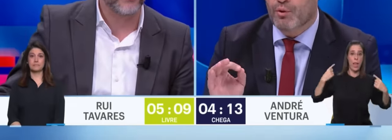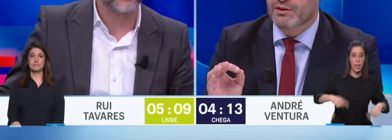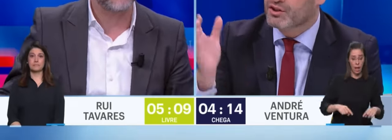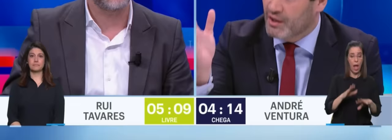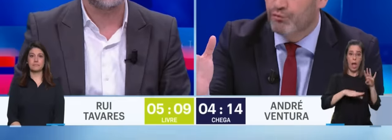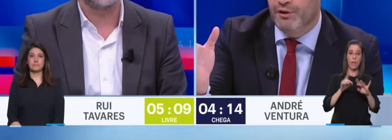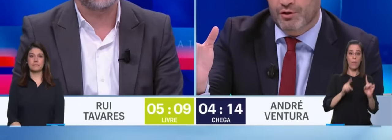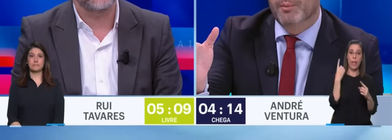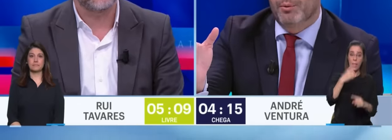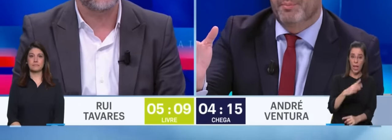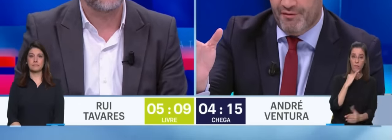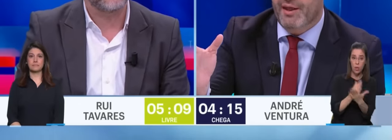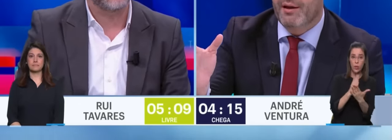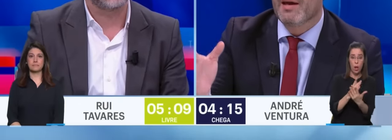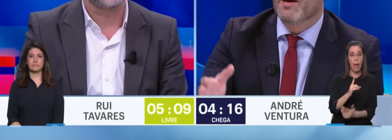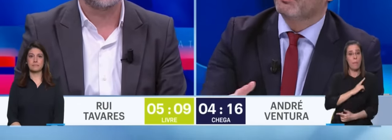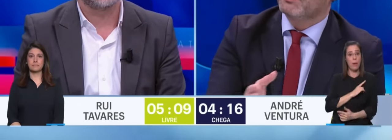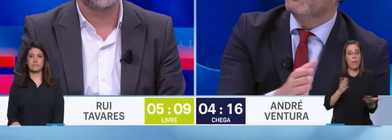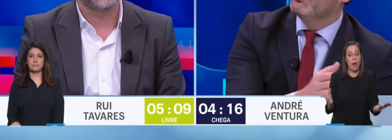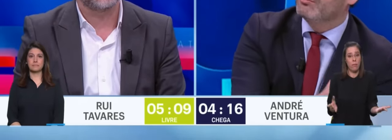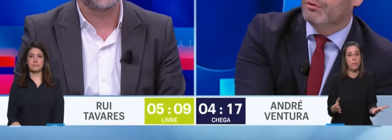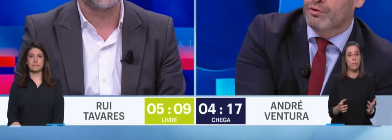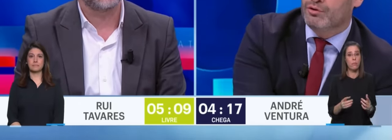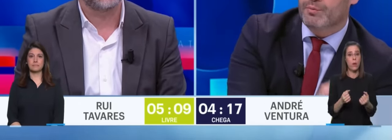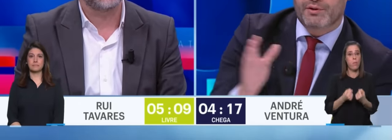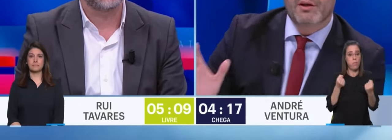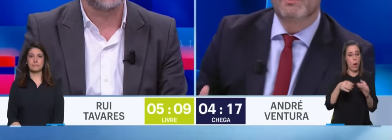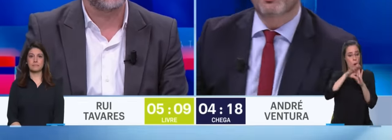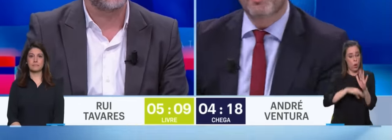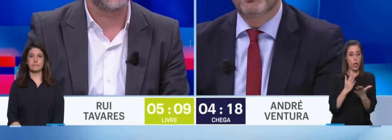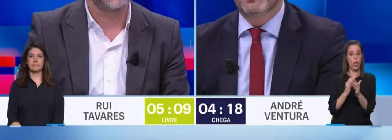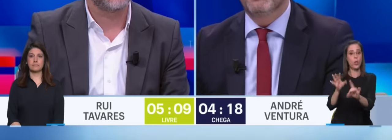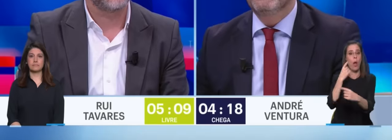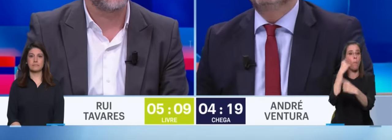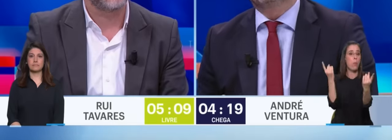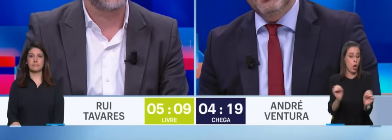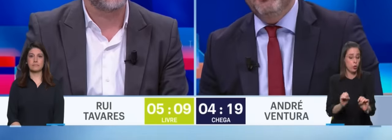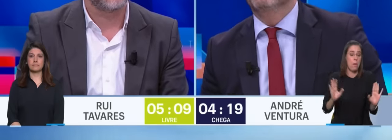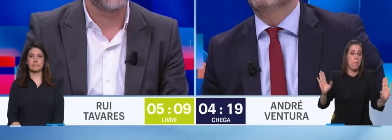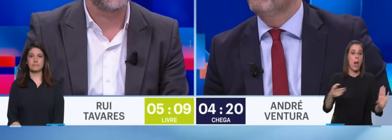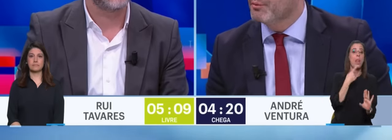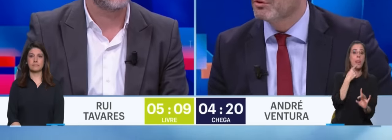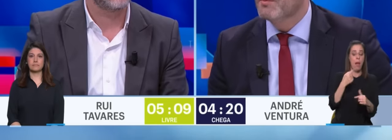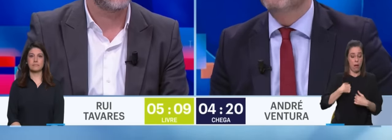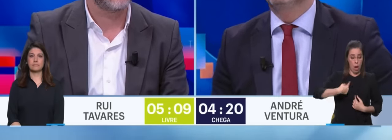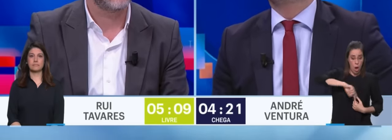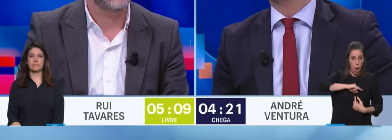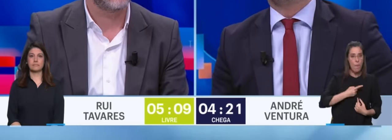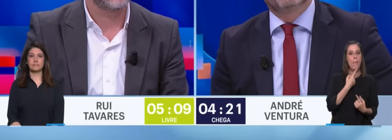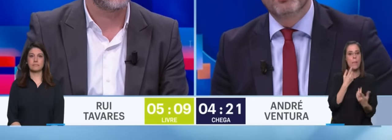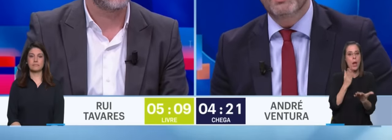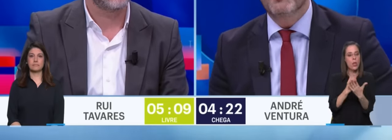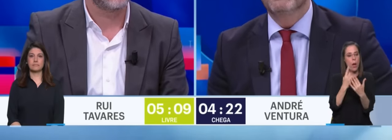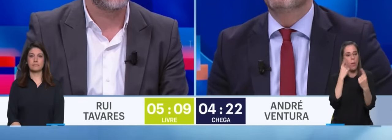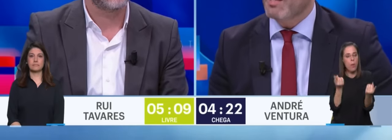ações são estas um filho na escola privada é porque se calhar não encontrou condições para ter na escola pública e portanto significa que nós devemos perceber o que é que na